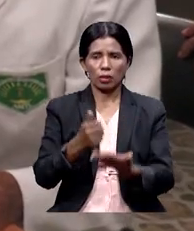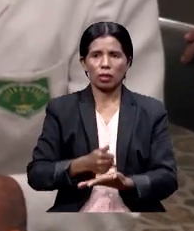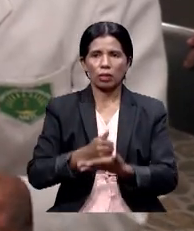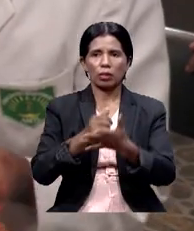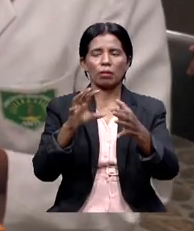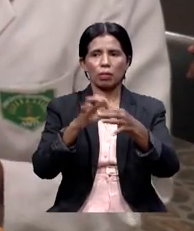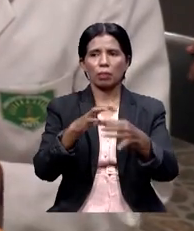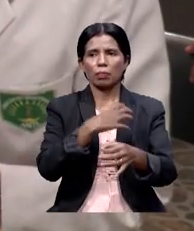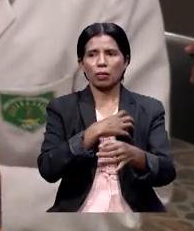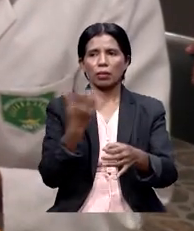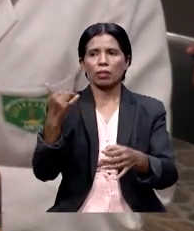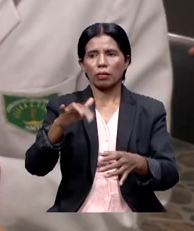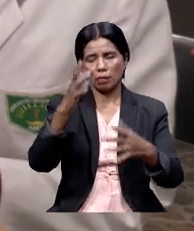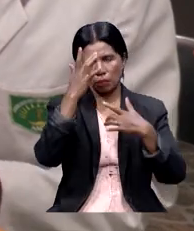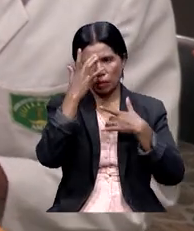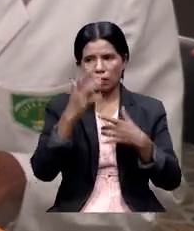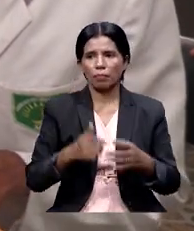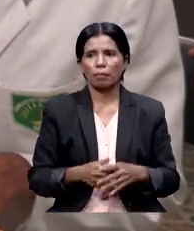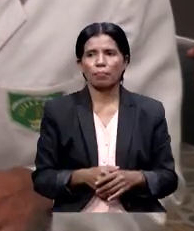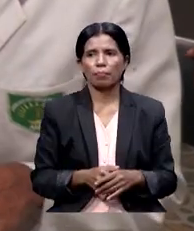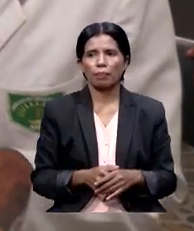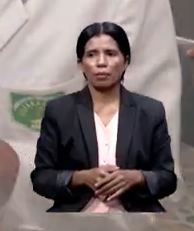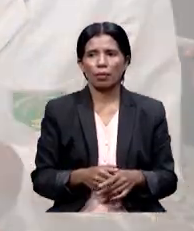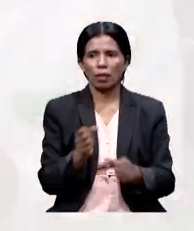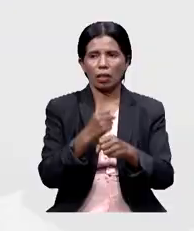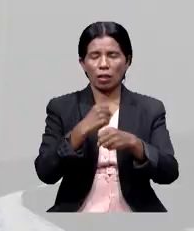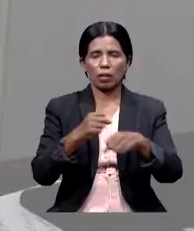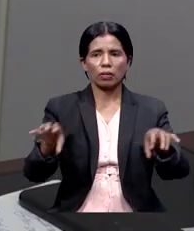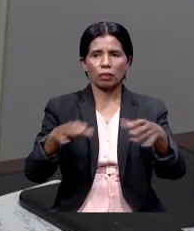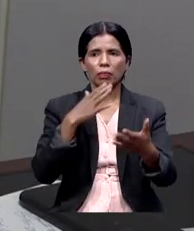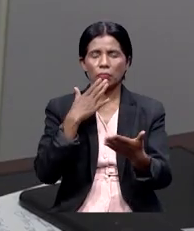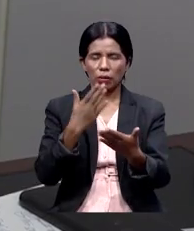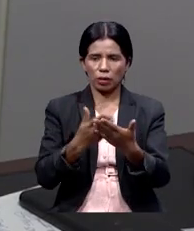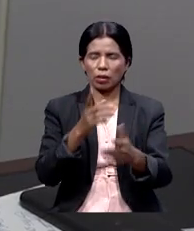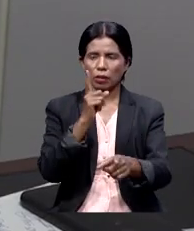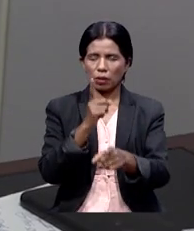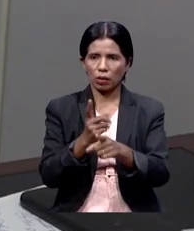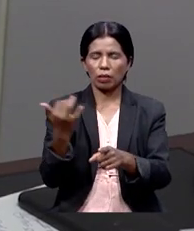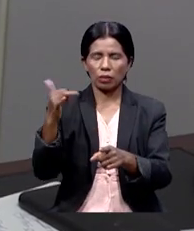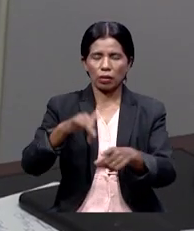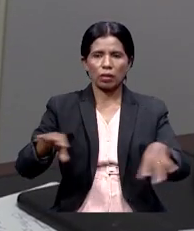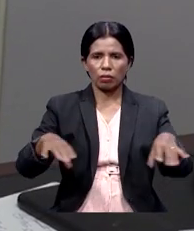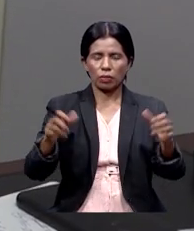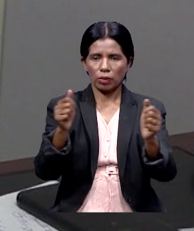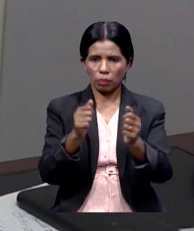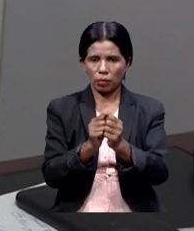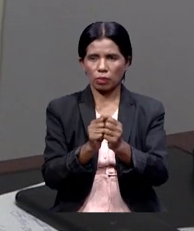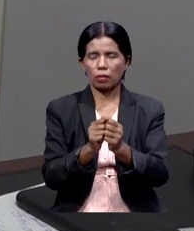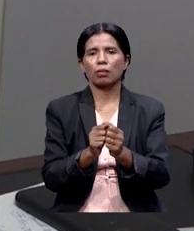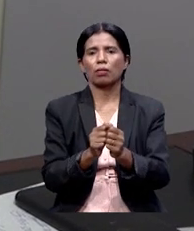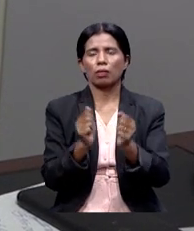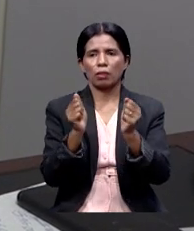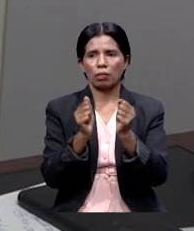membro Polícia Sira, Nebe Sofre Moras. Halo serviço Nebe Macri Atentemes, Sira halo coordenação ao